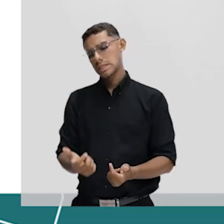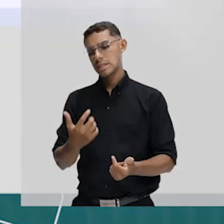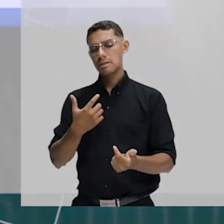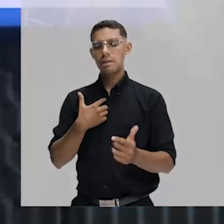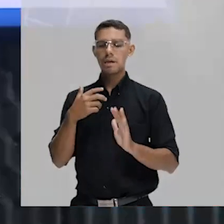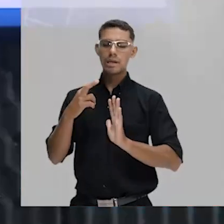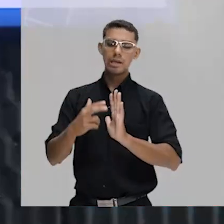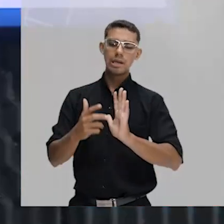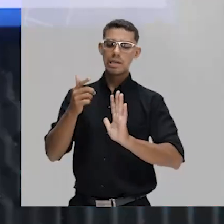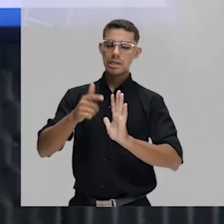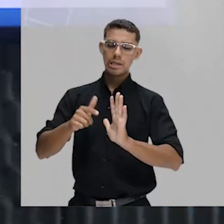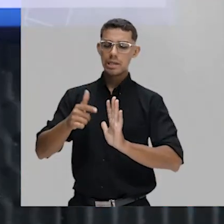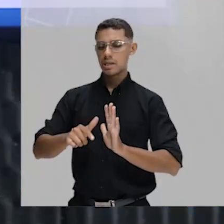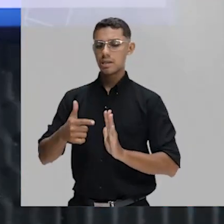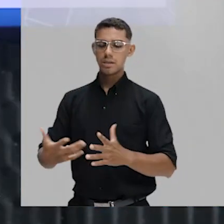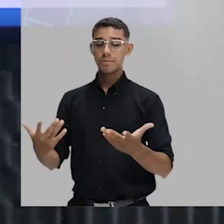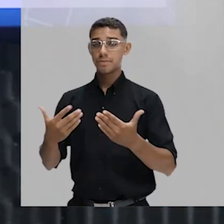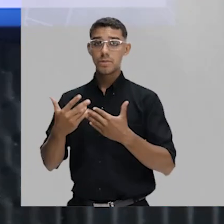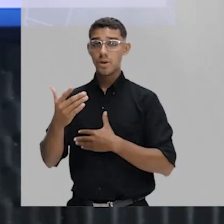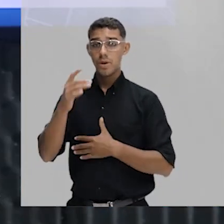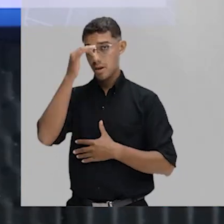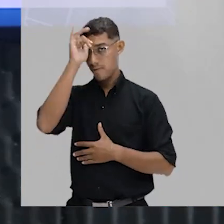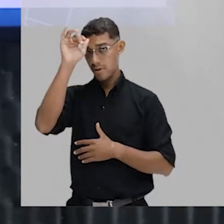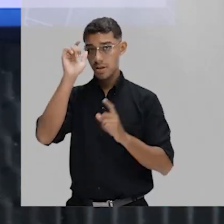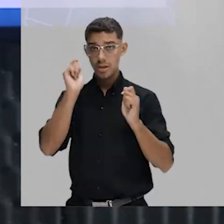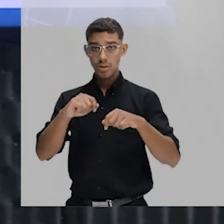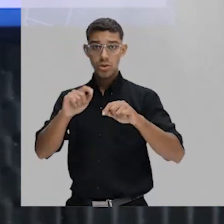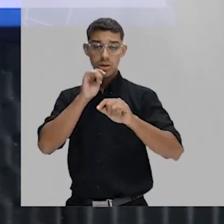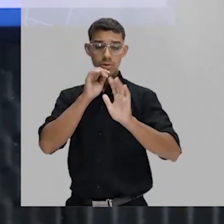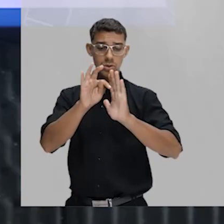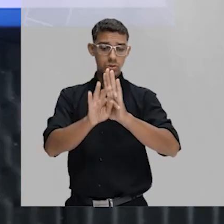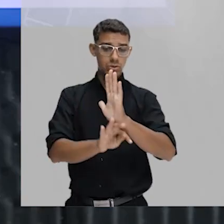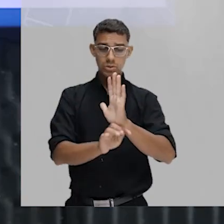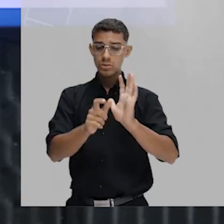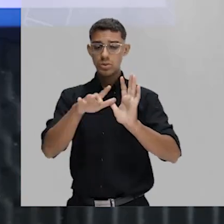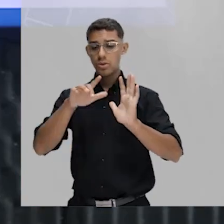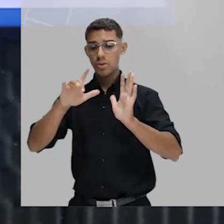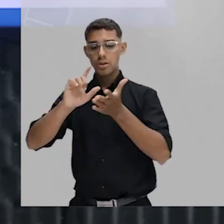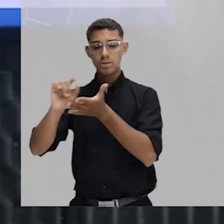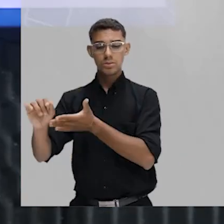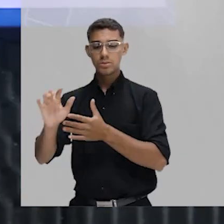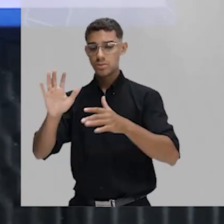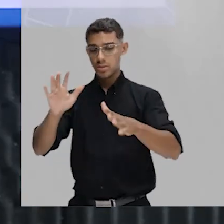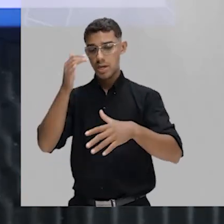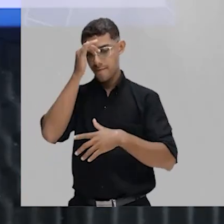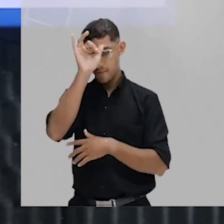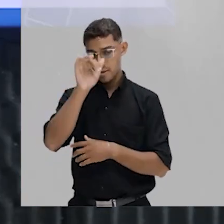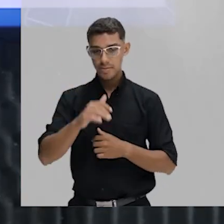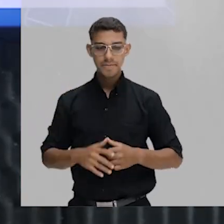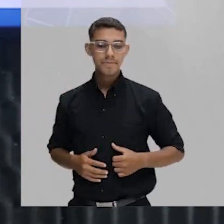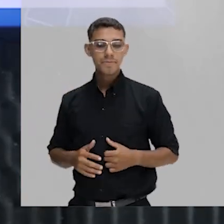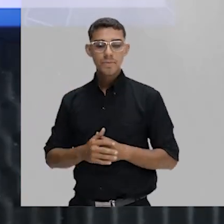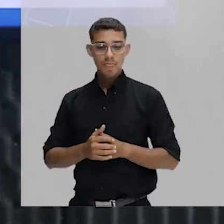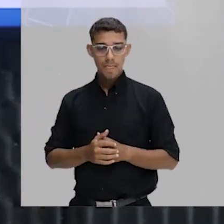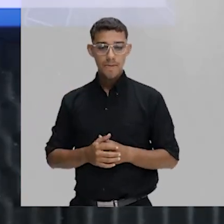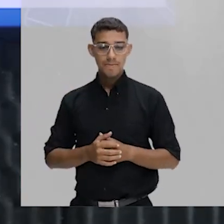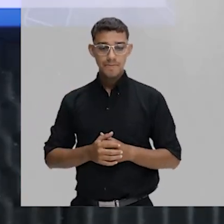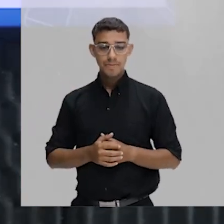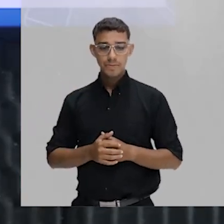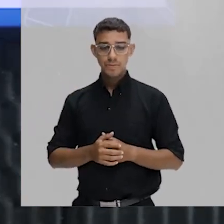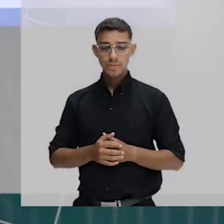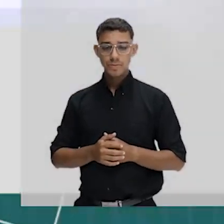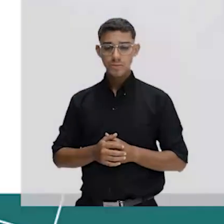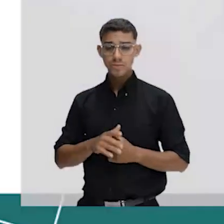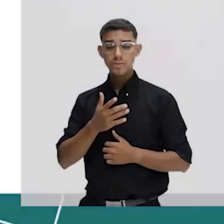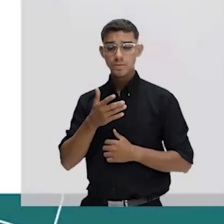da leitura. Então, a orientação é que a gente evite estar enchendo o texto com muitos artigos. Para uma adequação